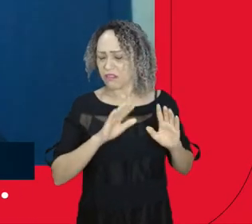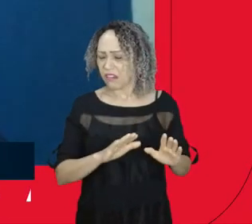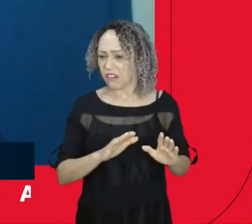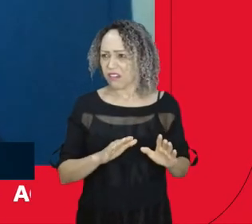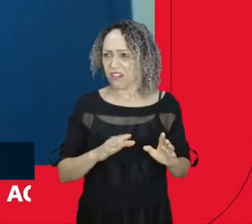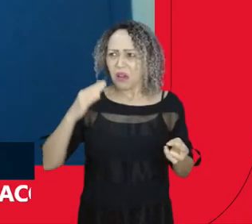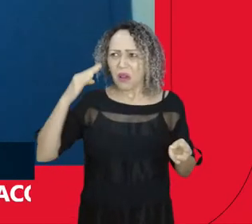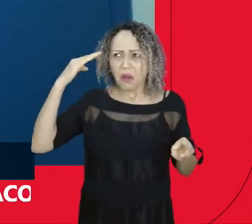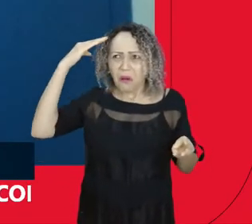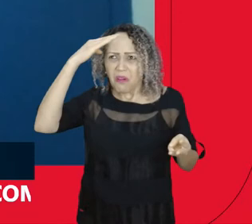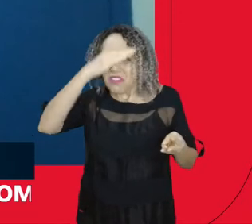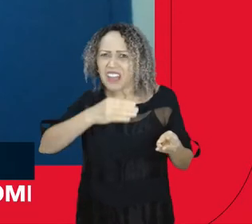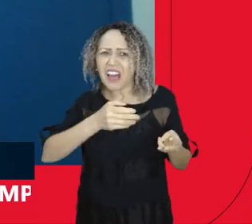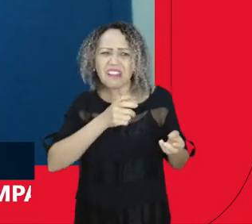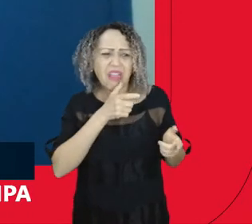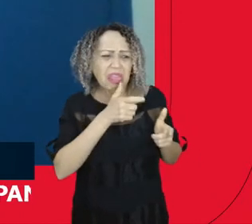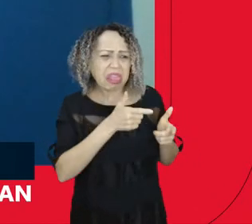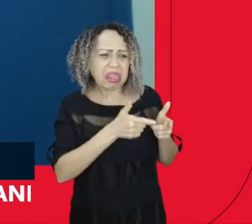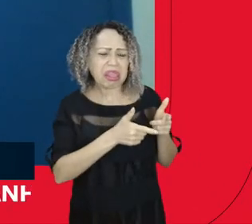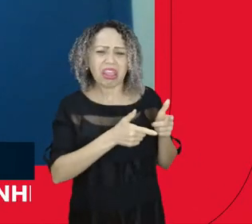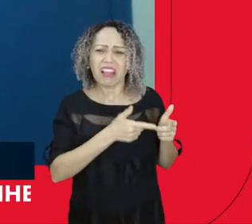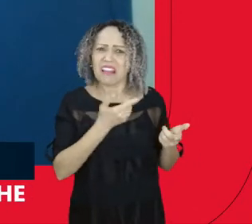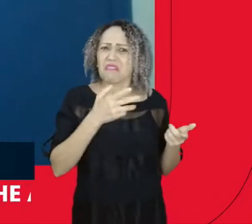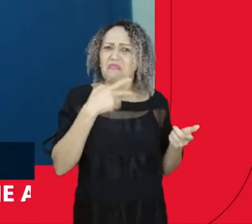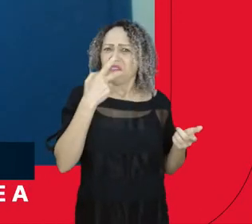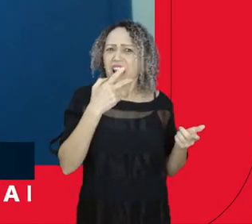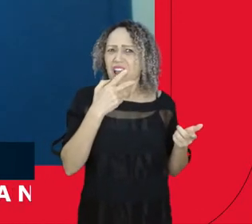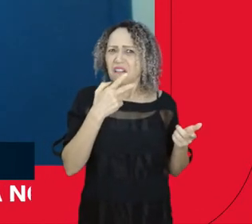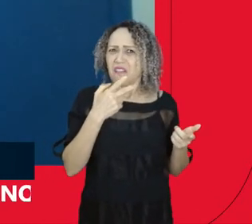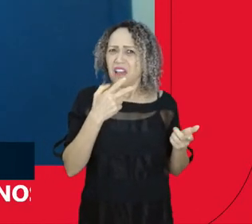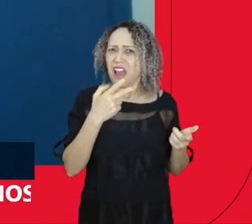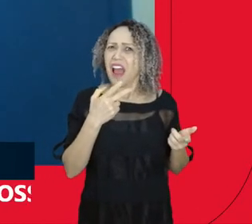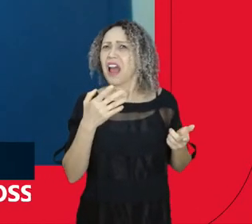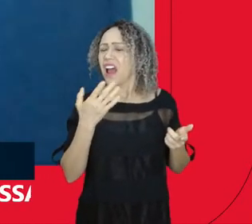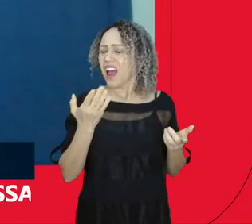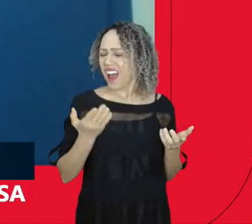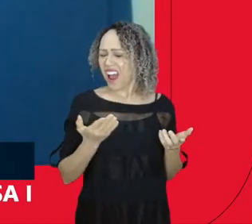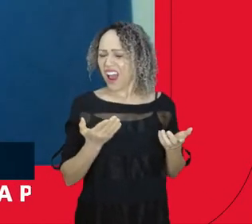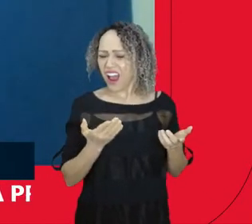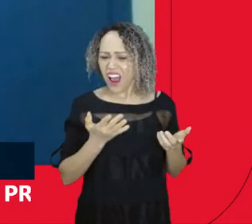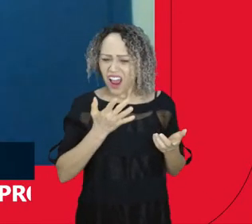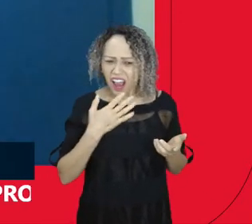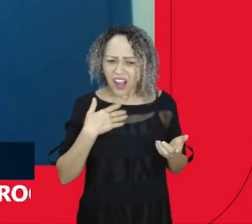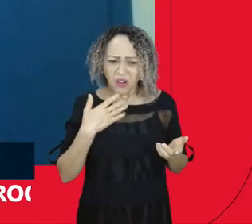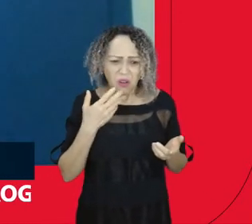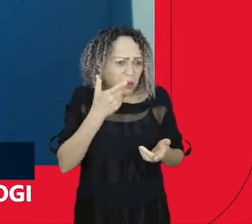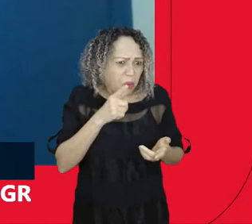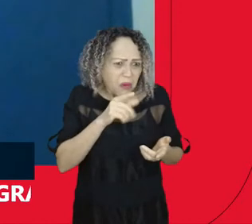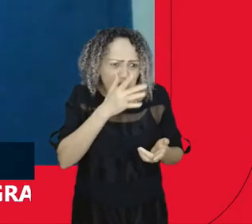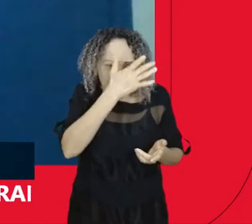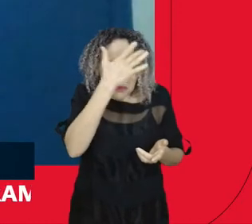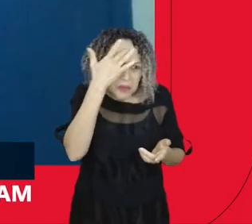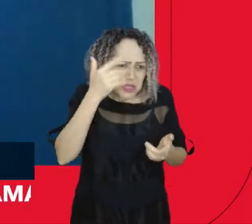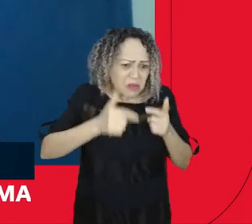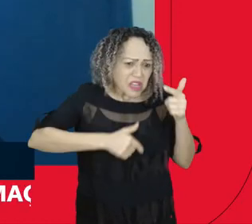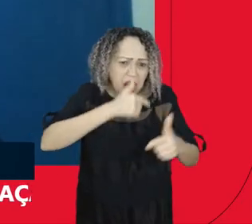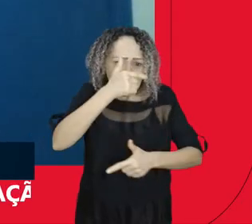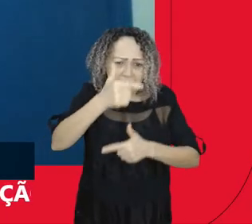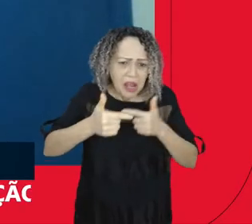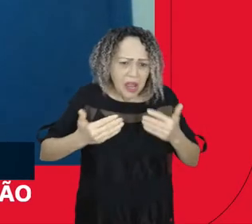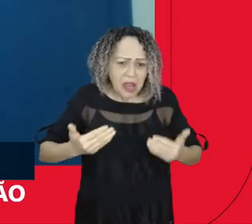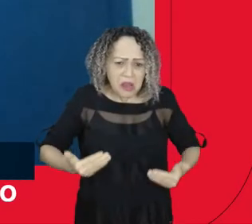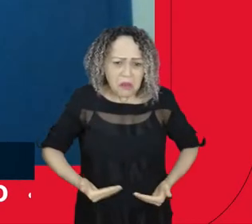arranjar um empregado porque as pessoas ficavam vivendo de Bolsa Família, que é um preconceito, né? Achar que as